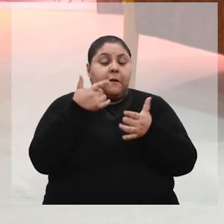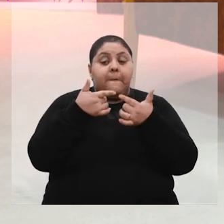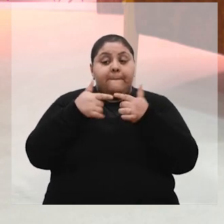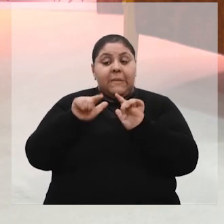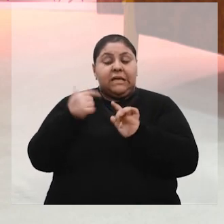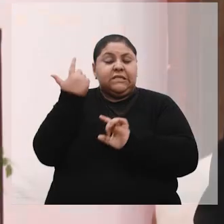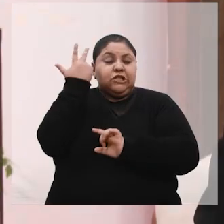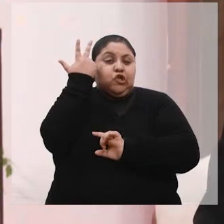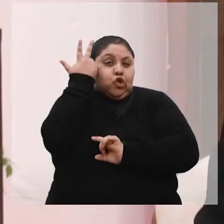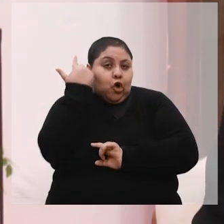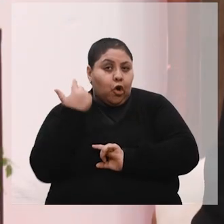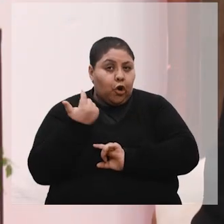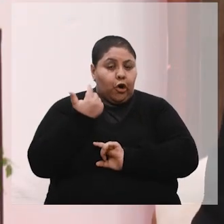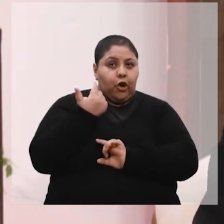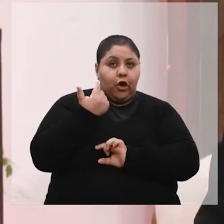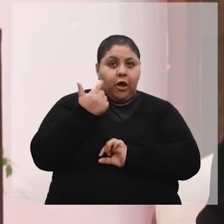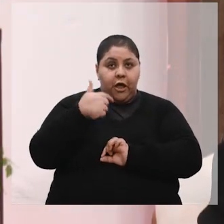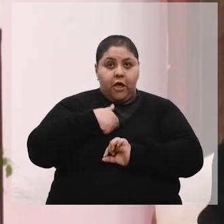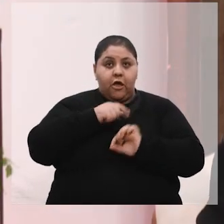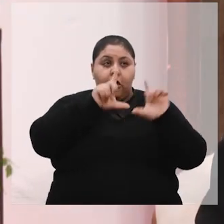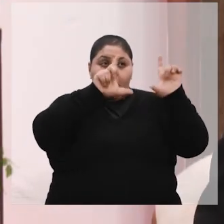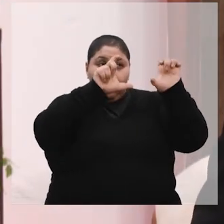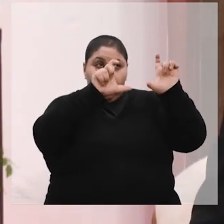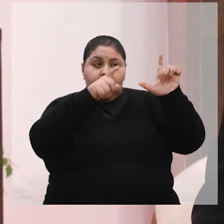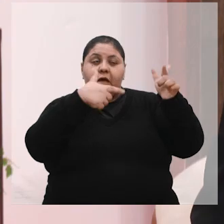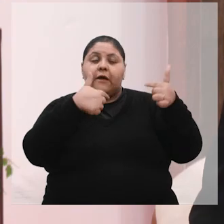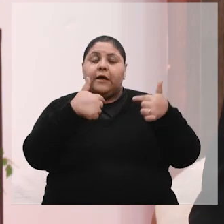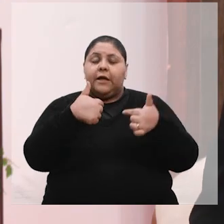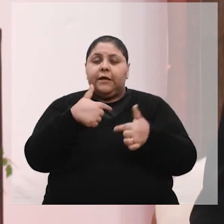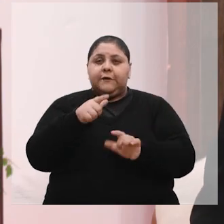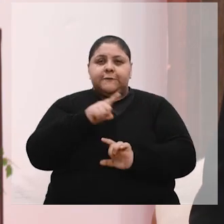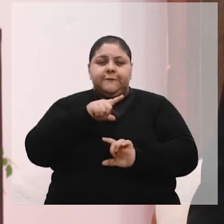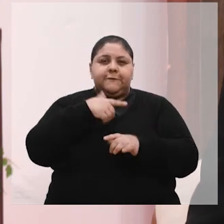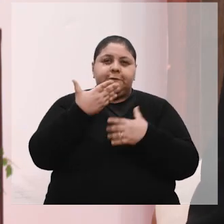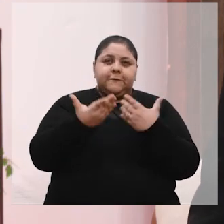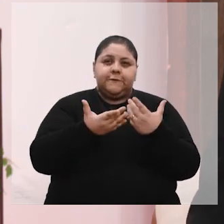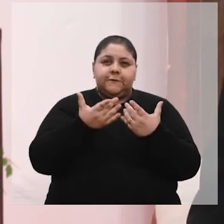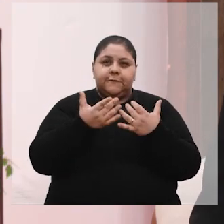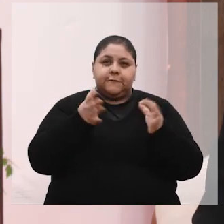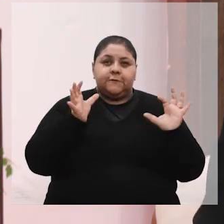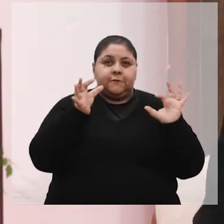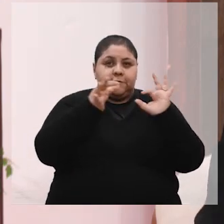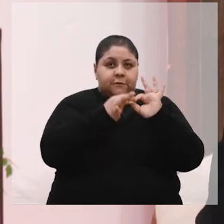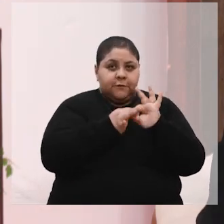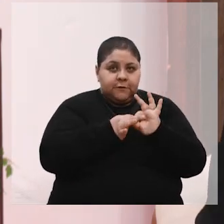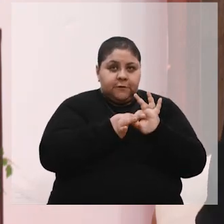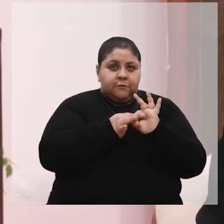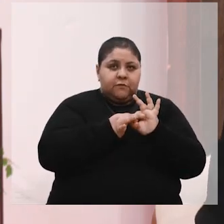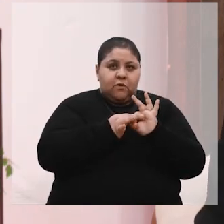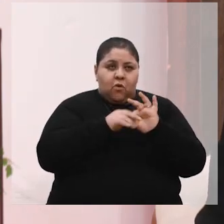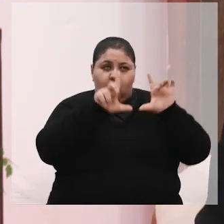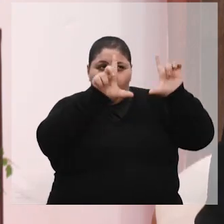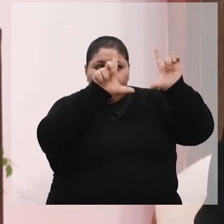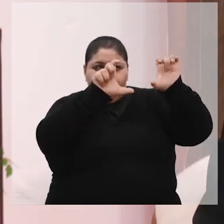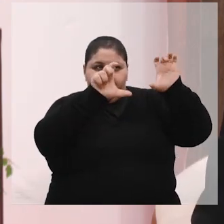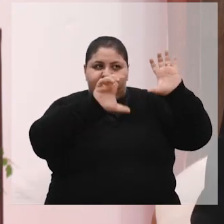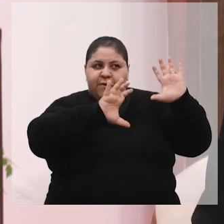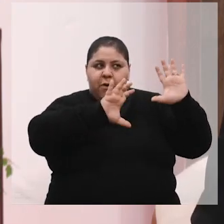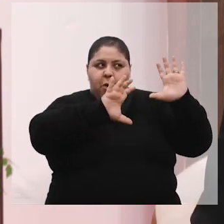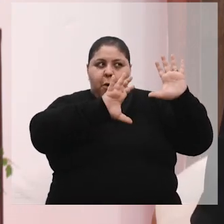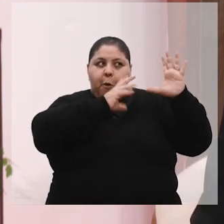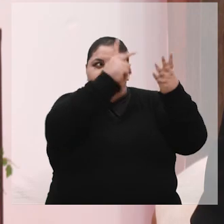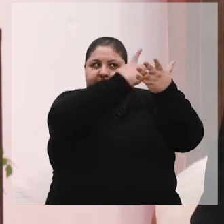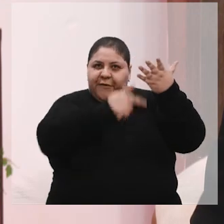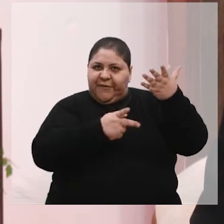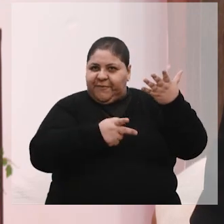normalmente, como fui fotógrafa, eu tenho bastante ligação com este mundo da imagem, né? Então...